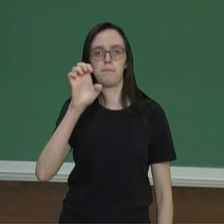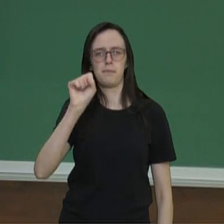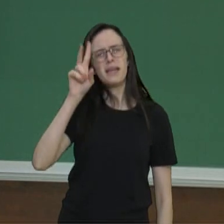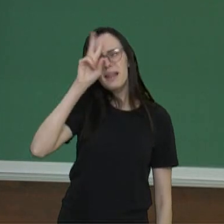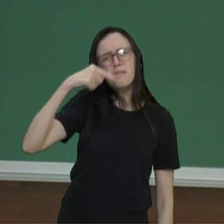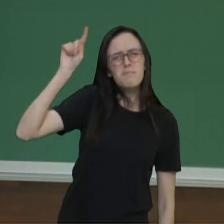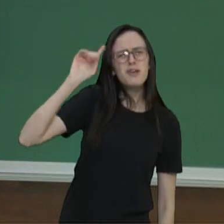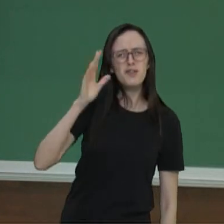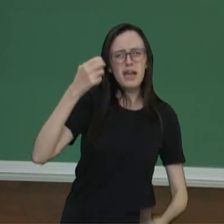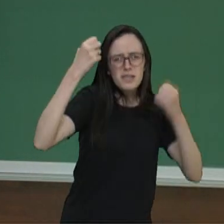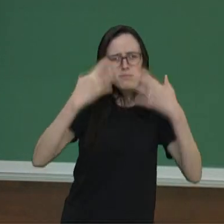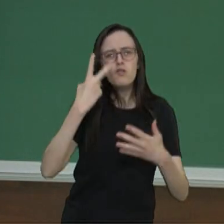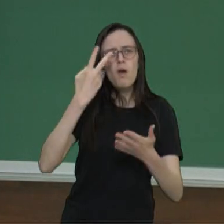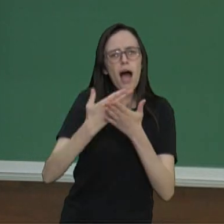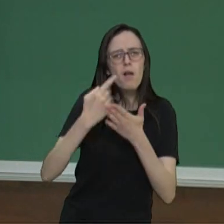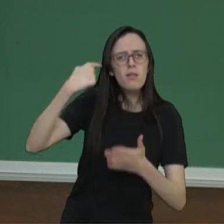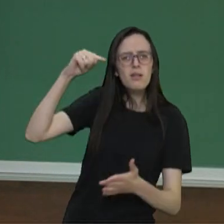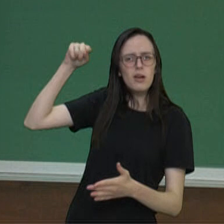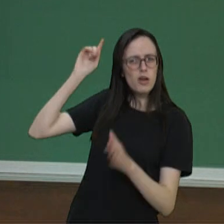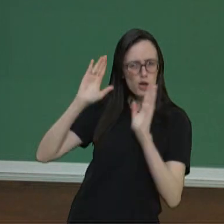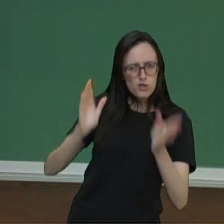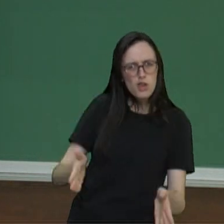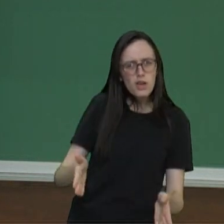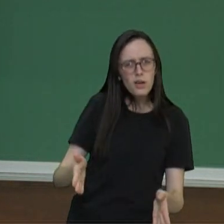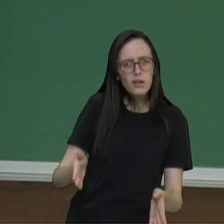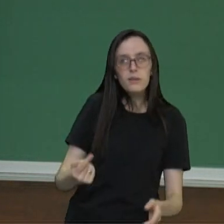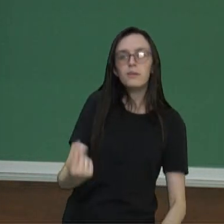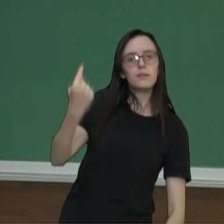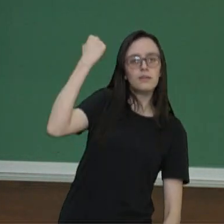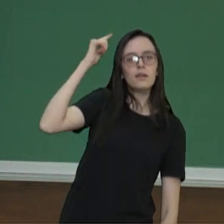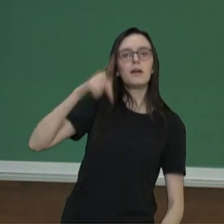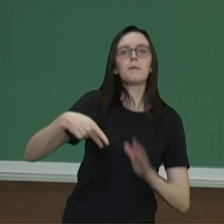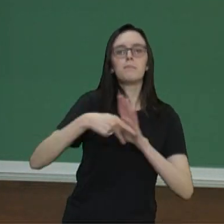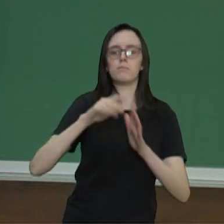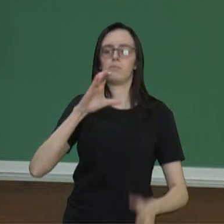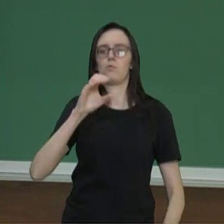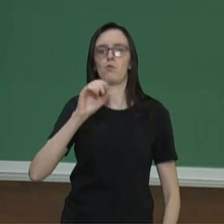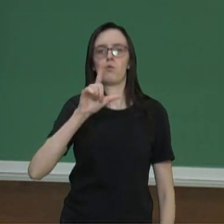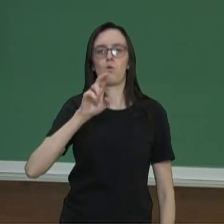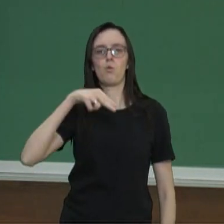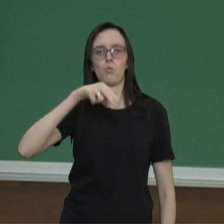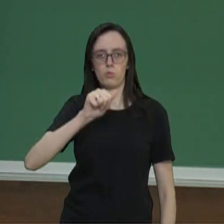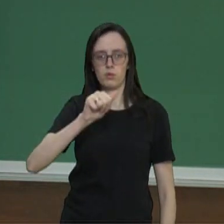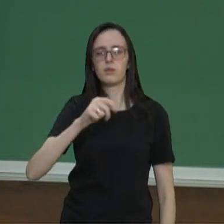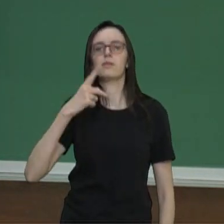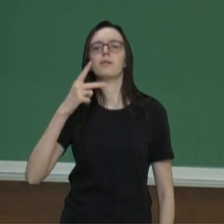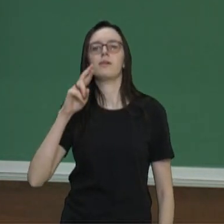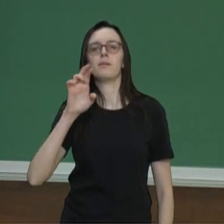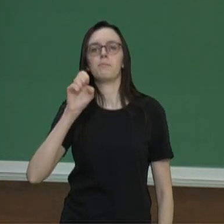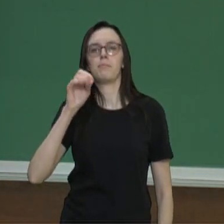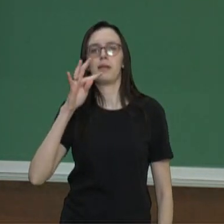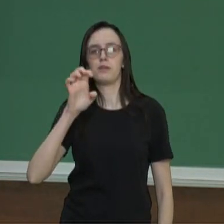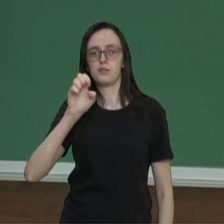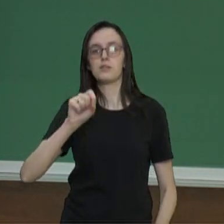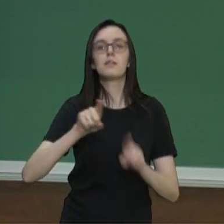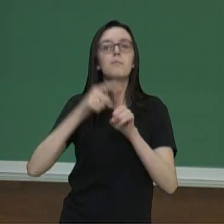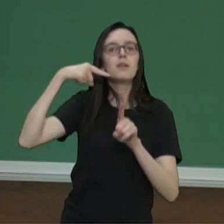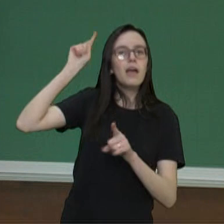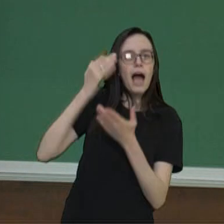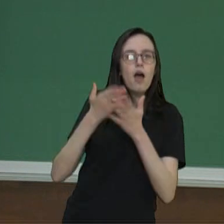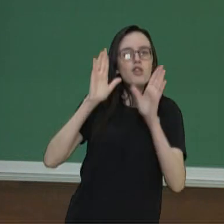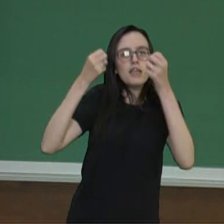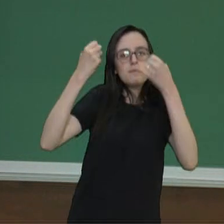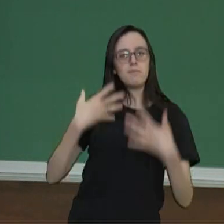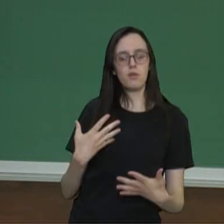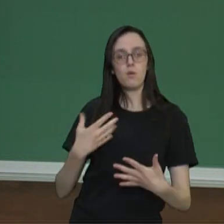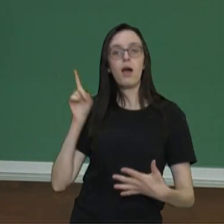que a gente já falou dele em 2 aulas diferentes? Lá da coluna Prestes, e a gente falou dele também na nossa última aula, ele